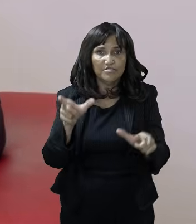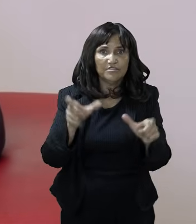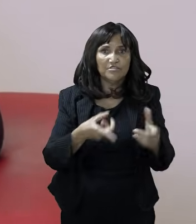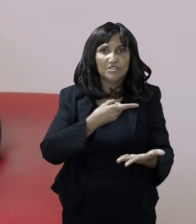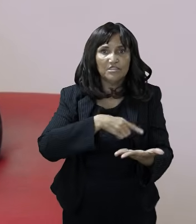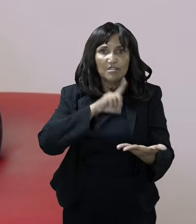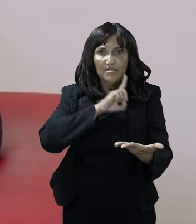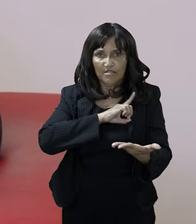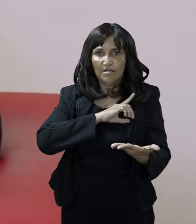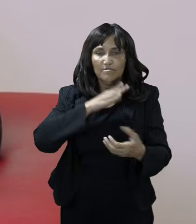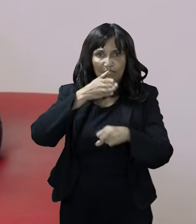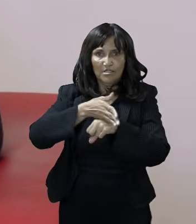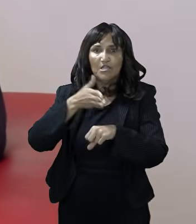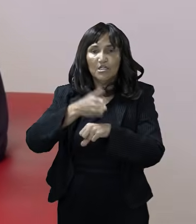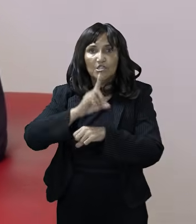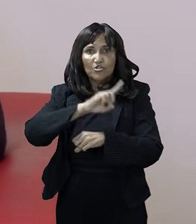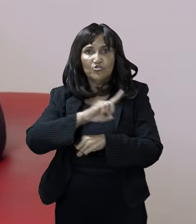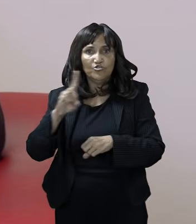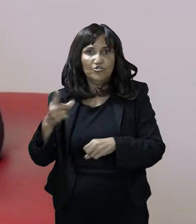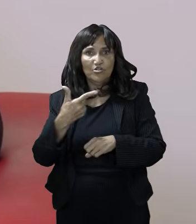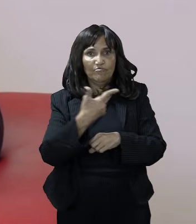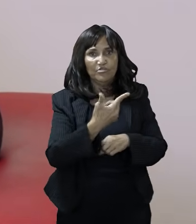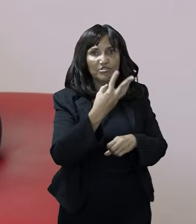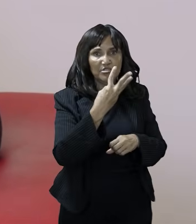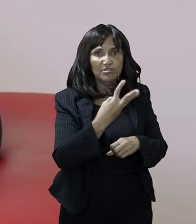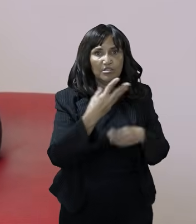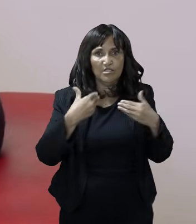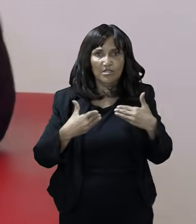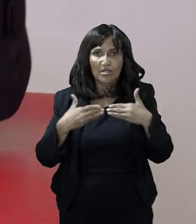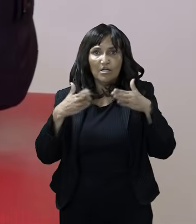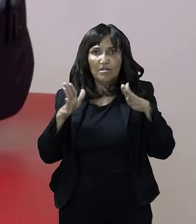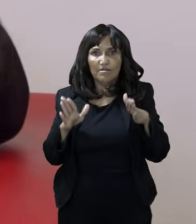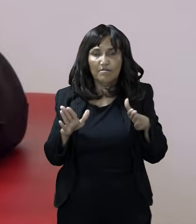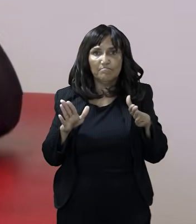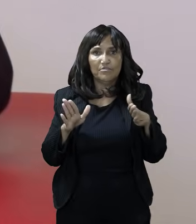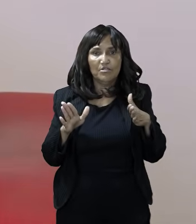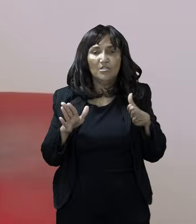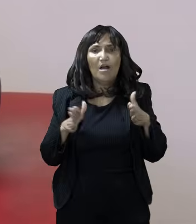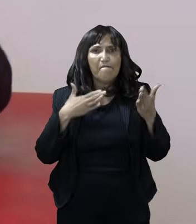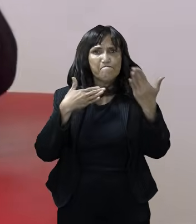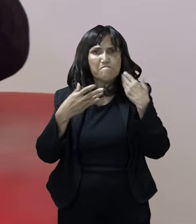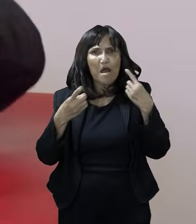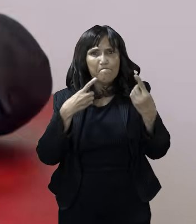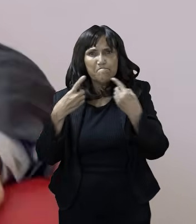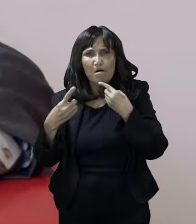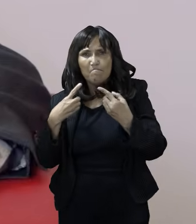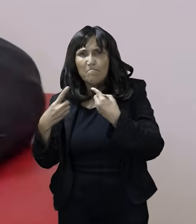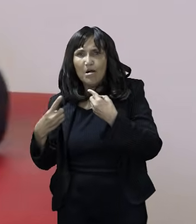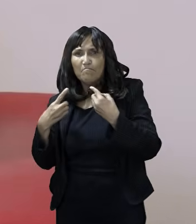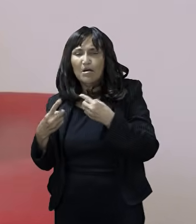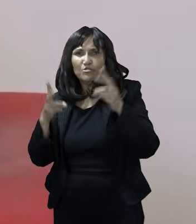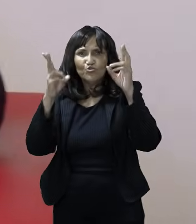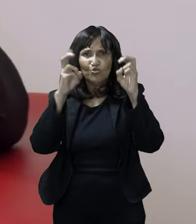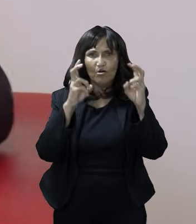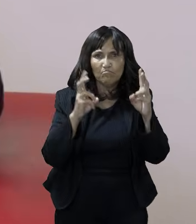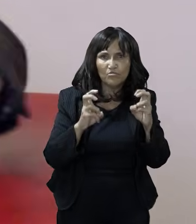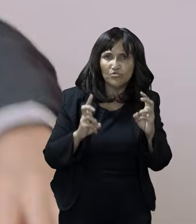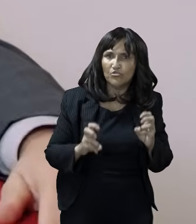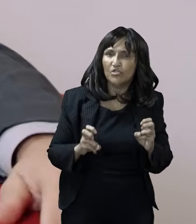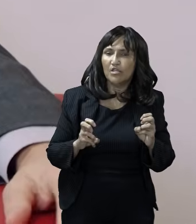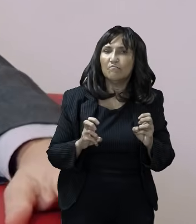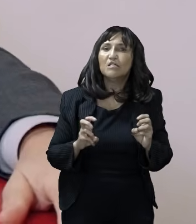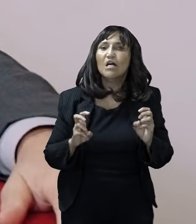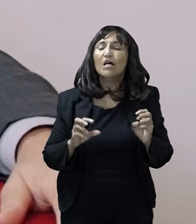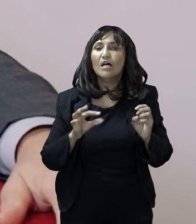delegados, no dia 23, começa a abertura dia 23, aí nós vamos debater, deliberar sobre todos os assuntos. Então todas as